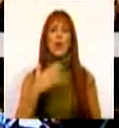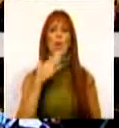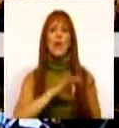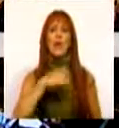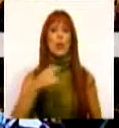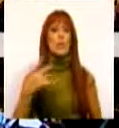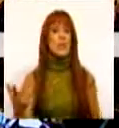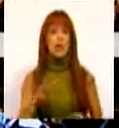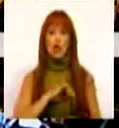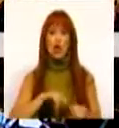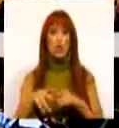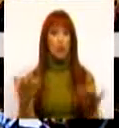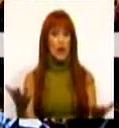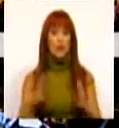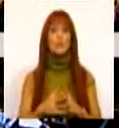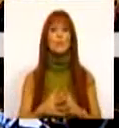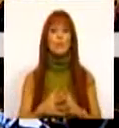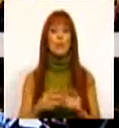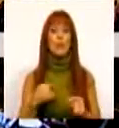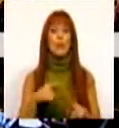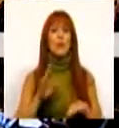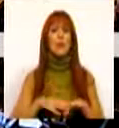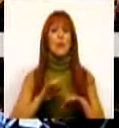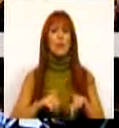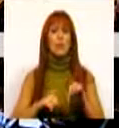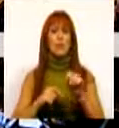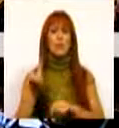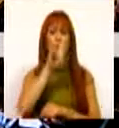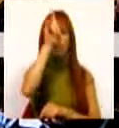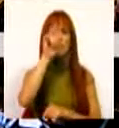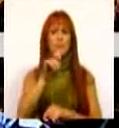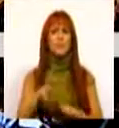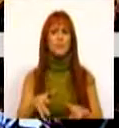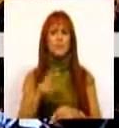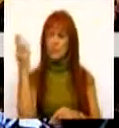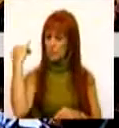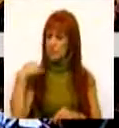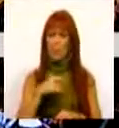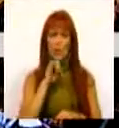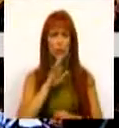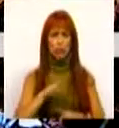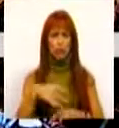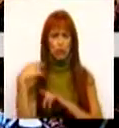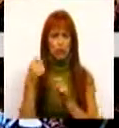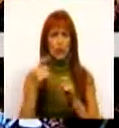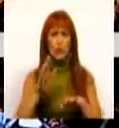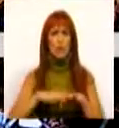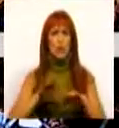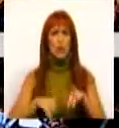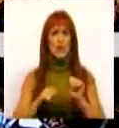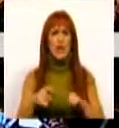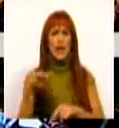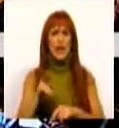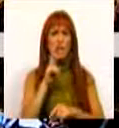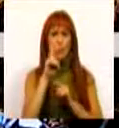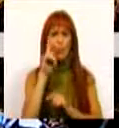obrigado, Sr. Presidente, Srs. Deputados. Em relação à questão que já no outro dia tivemos a oportunidade de discutir sobre a